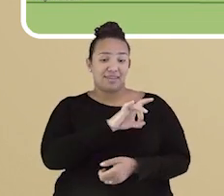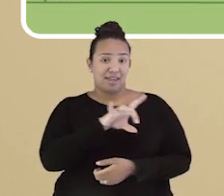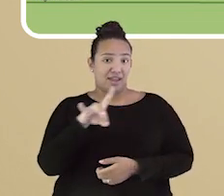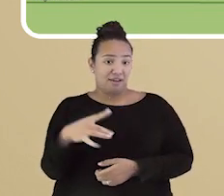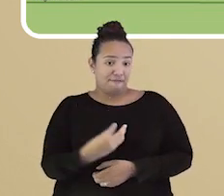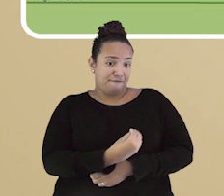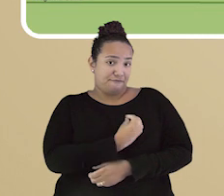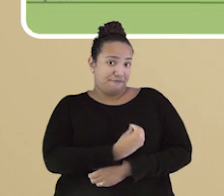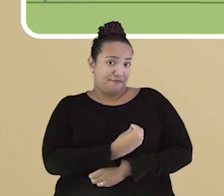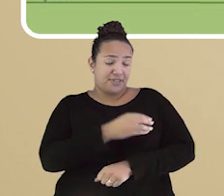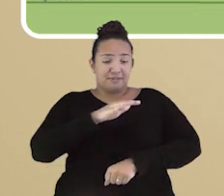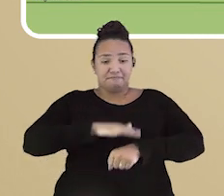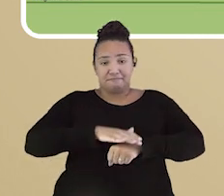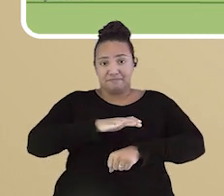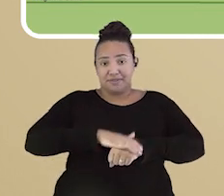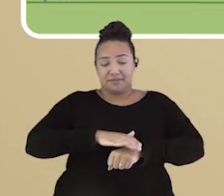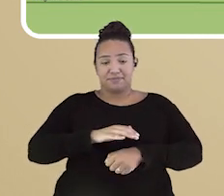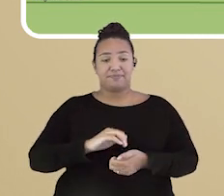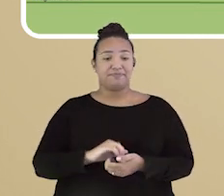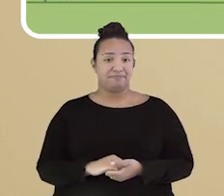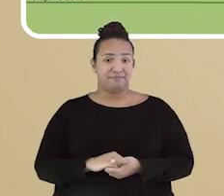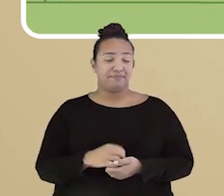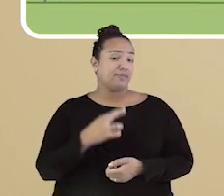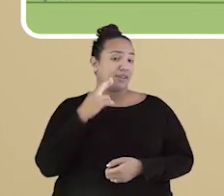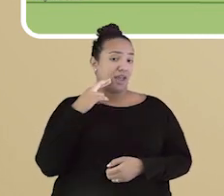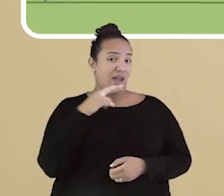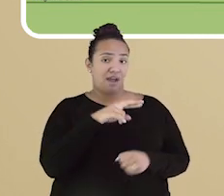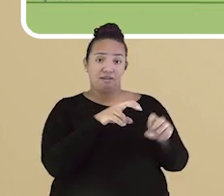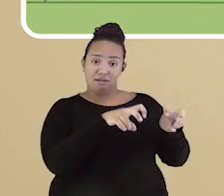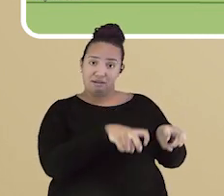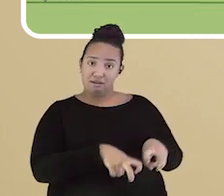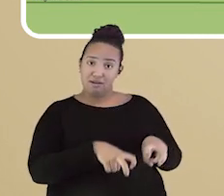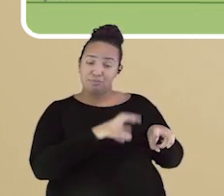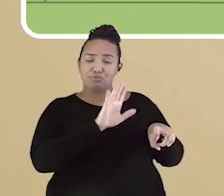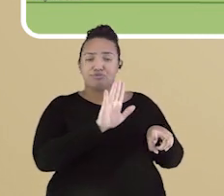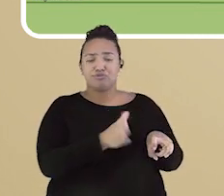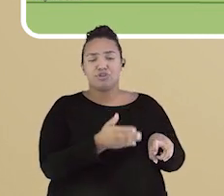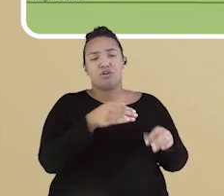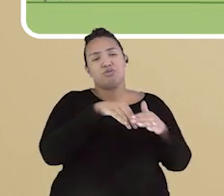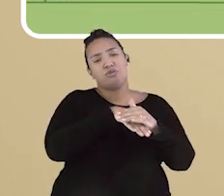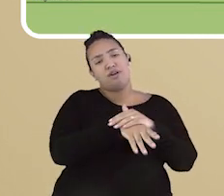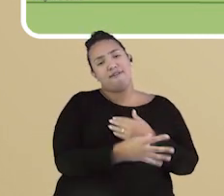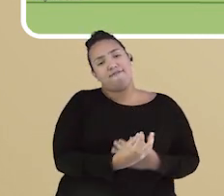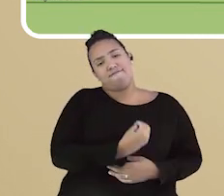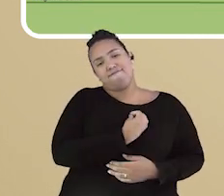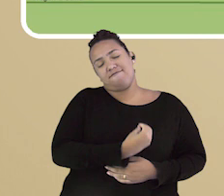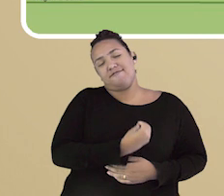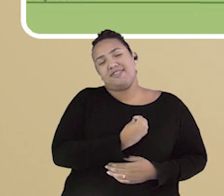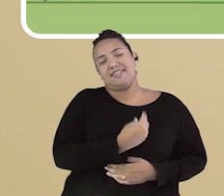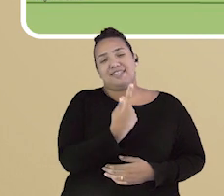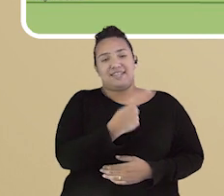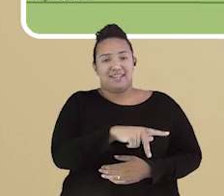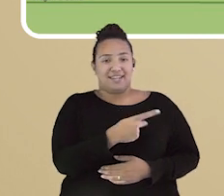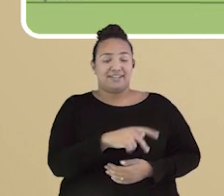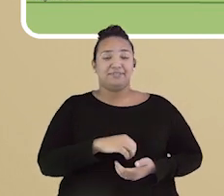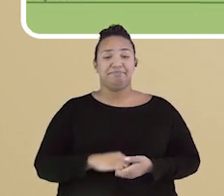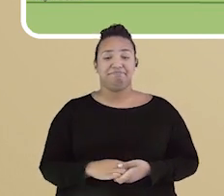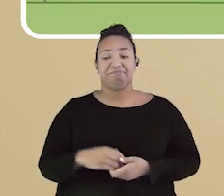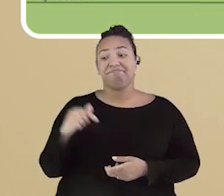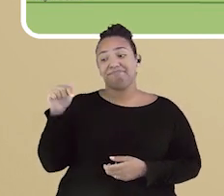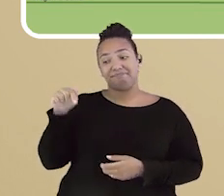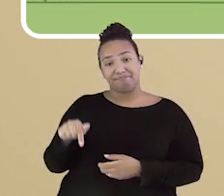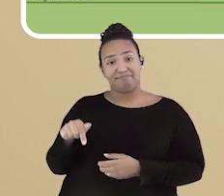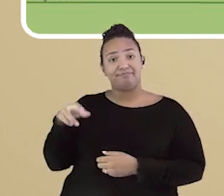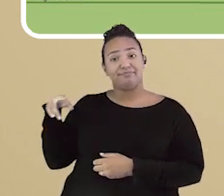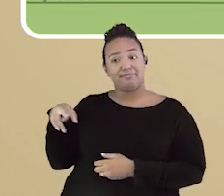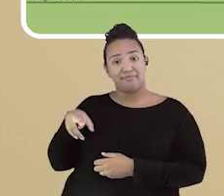seus costumes. O rato do campo estava acostumado com a sua vida tranquila e era feliz assim. O rato da cidade